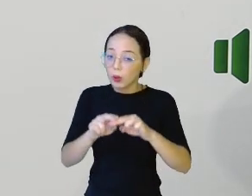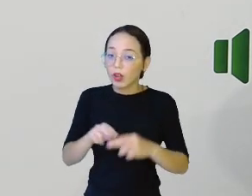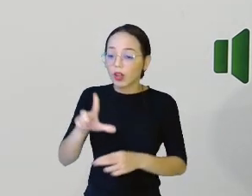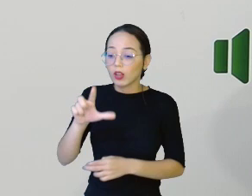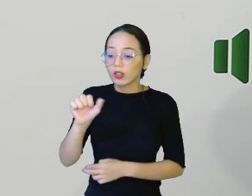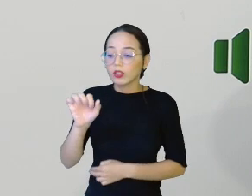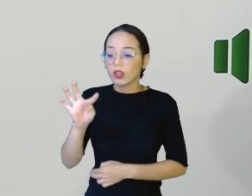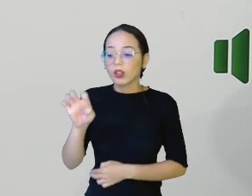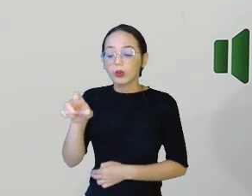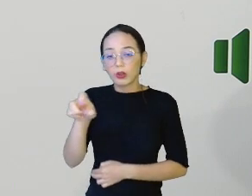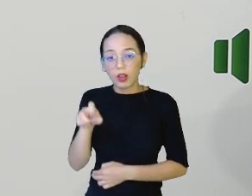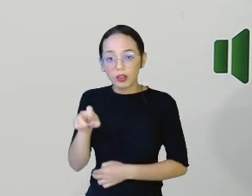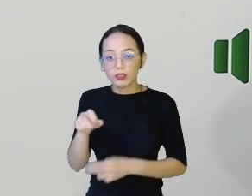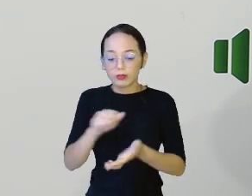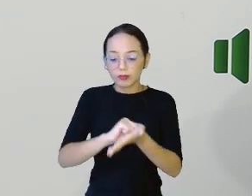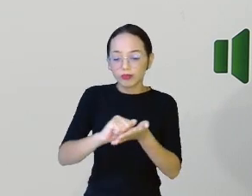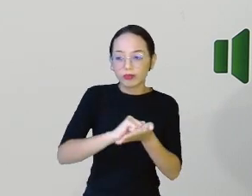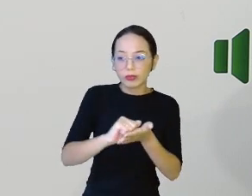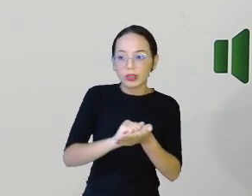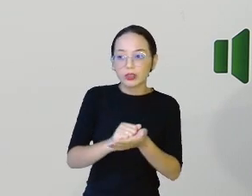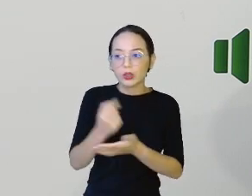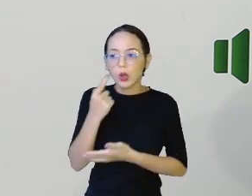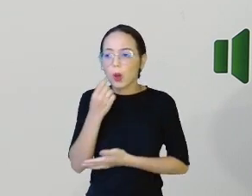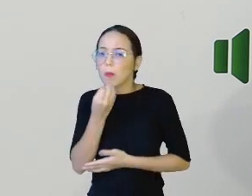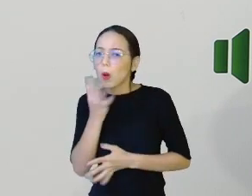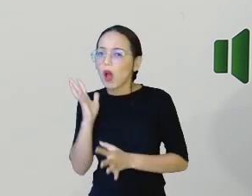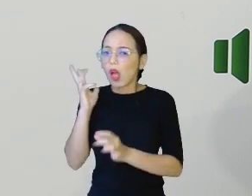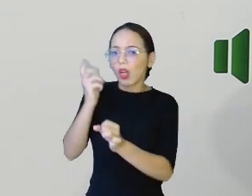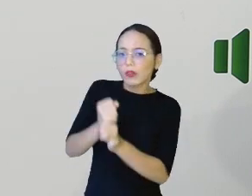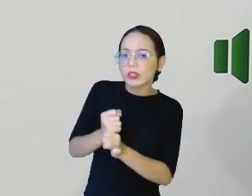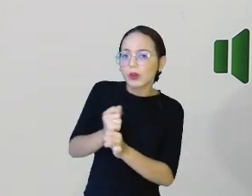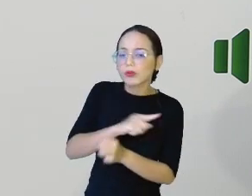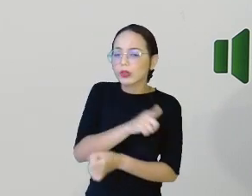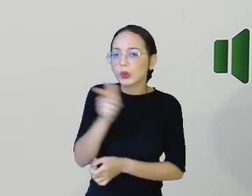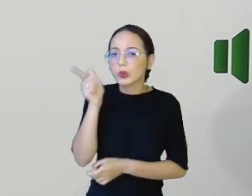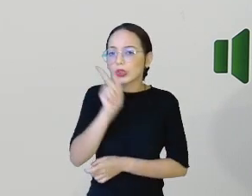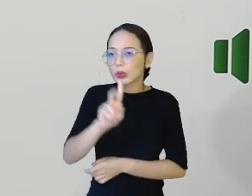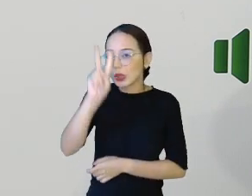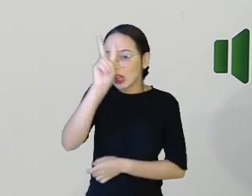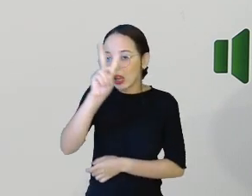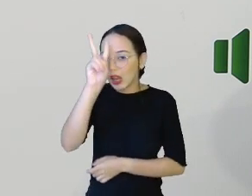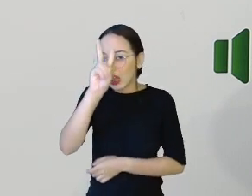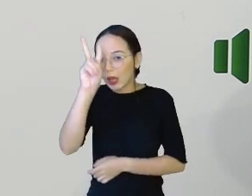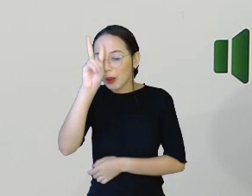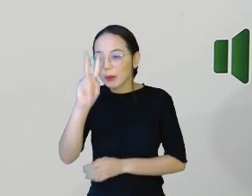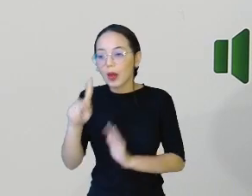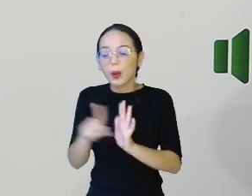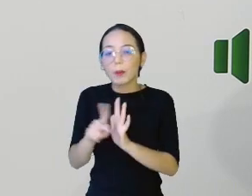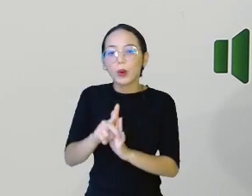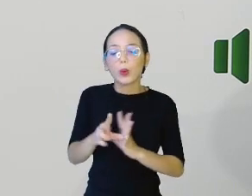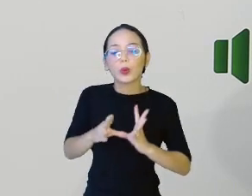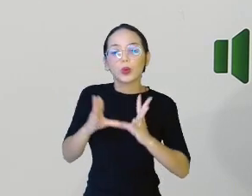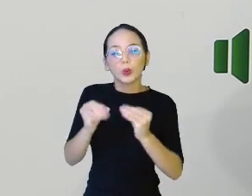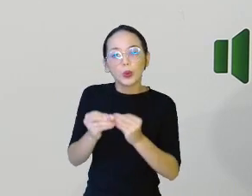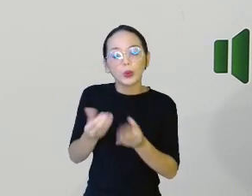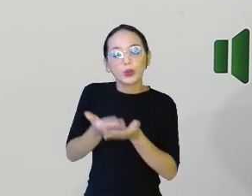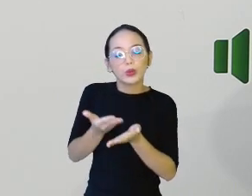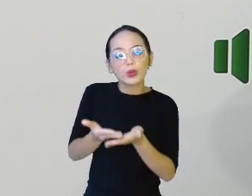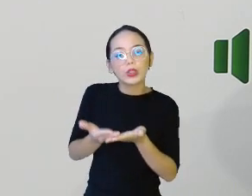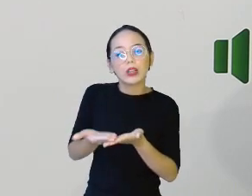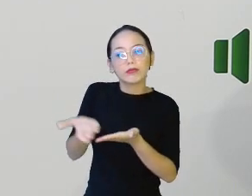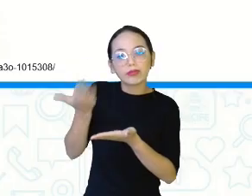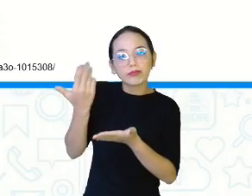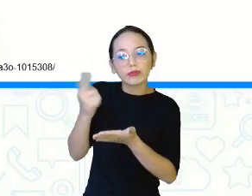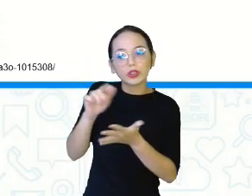da borracha. Foi boa a revisão? Você conseguiu lembrar aquilo que a gente vinha estudando nas aulas